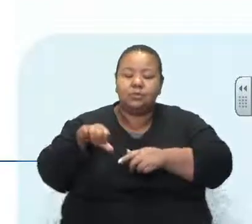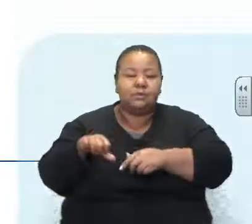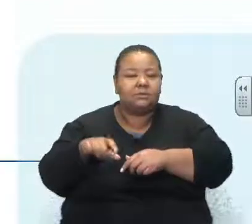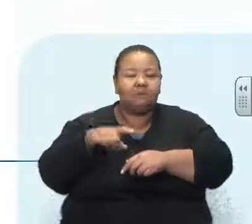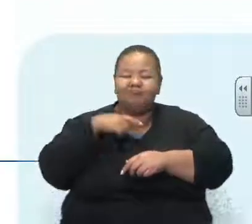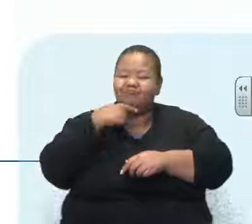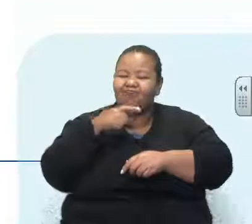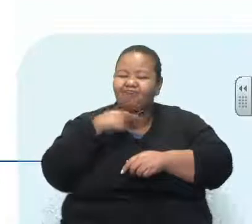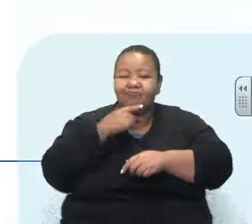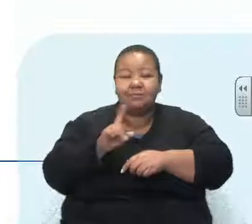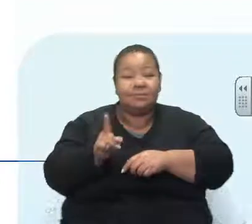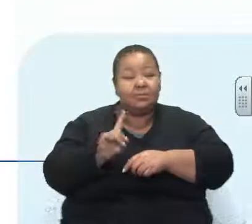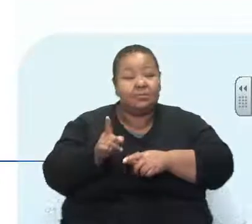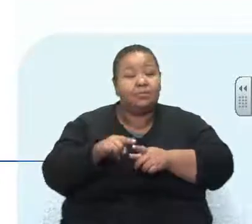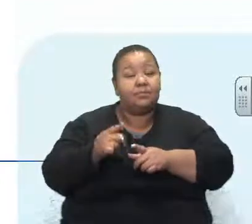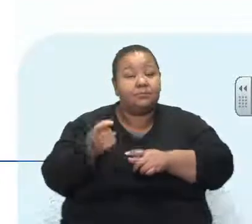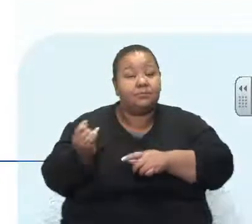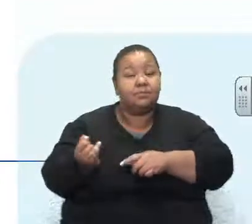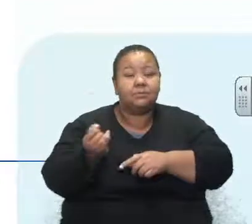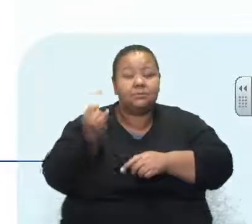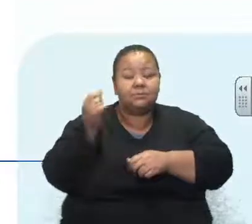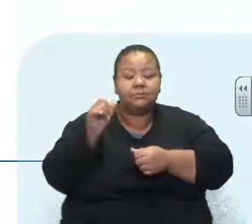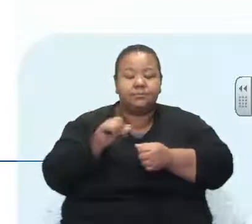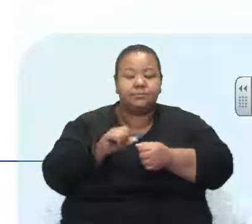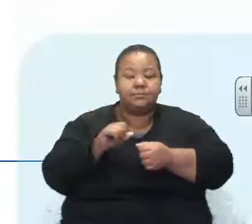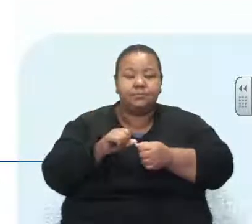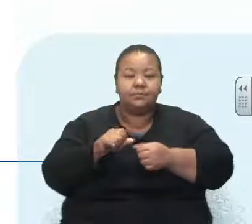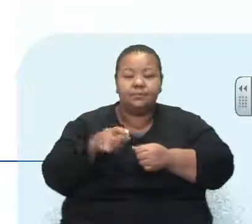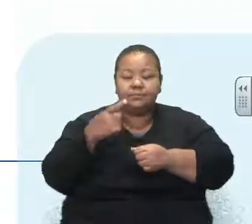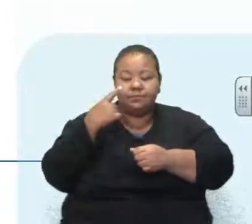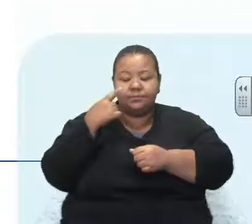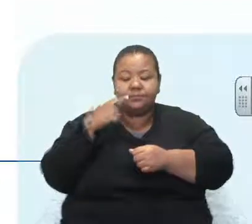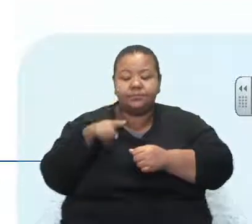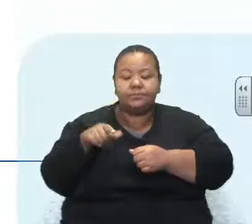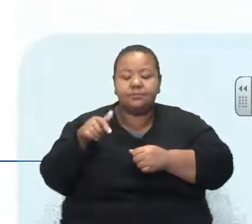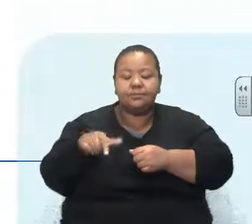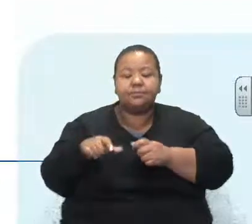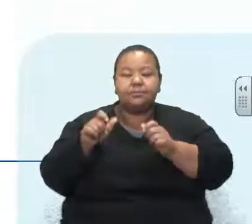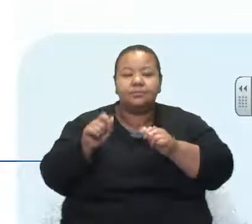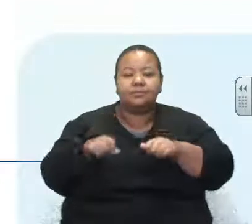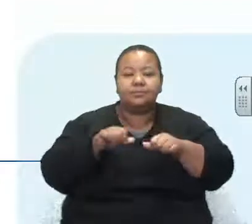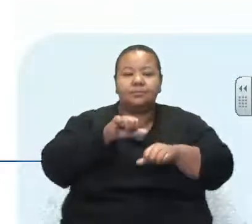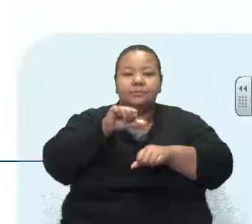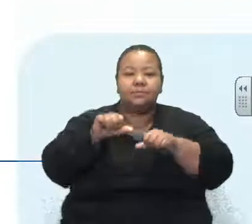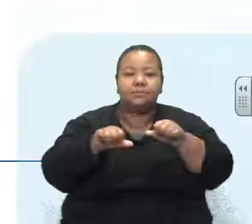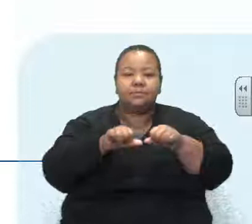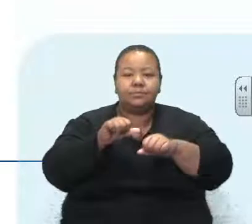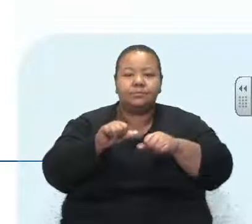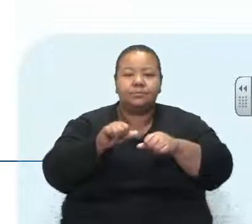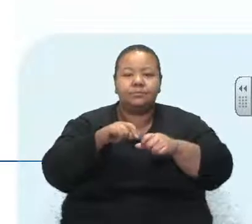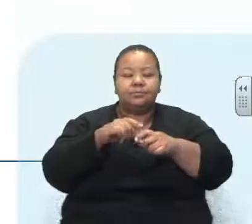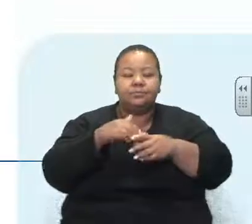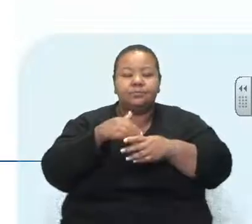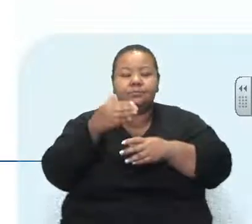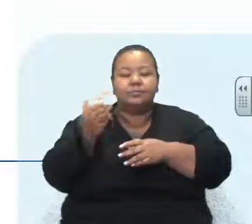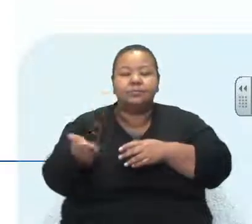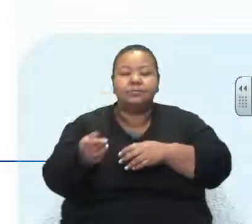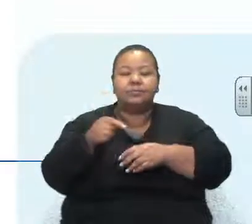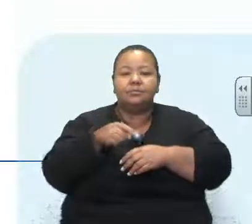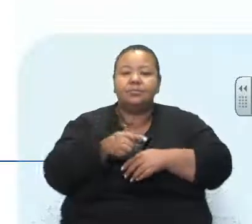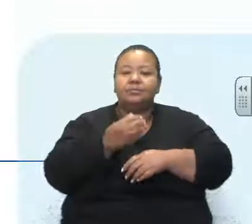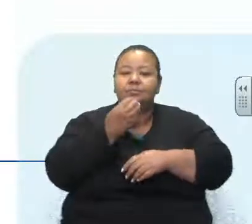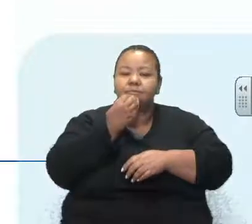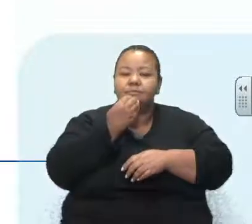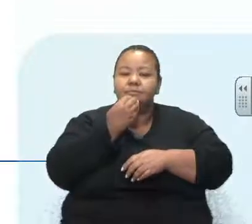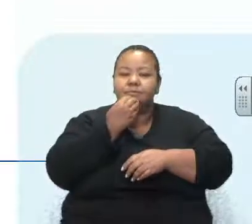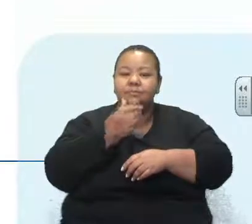não. Mas é importante fazer. É ali que você vê aonde que você pode mudar. Já no ambiente externo, quais são as oportunidades